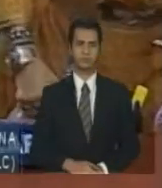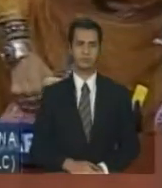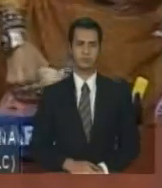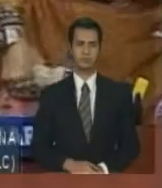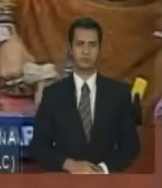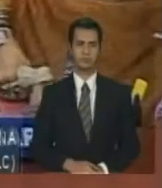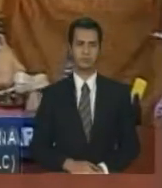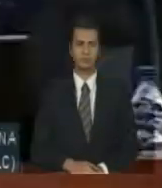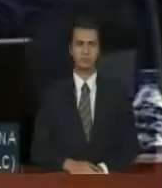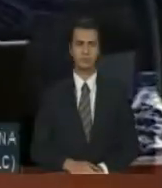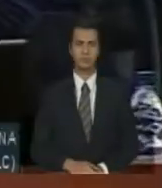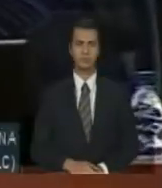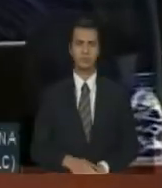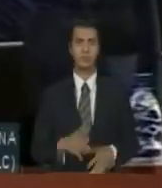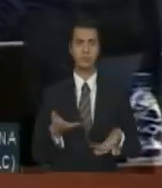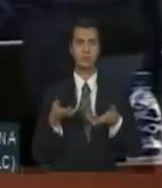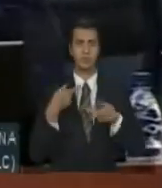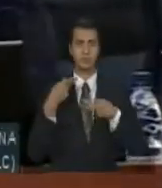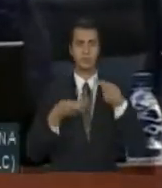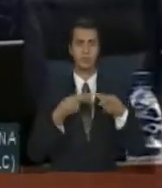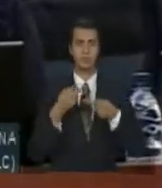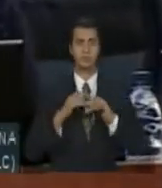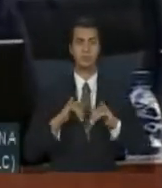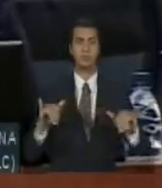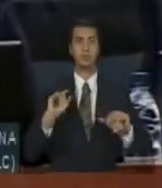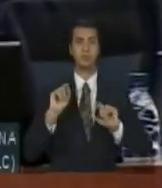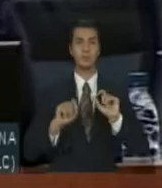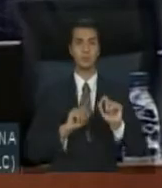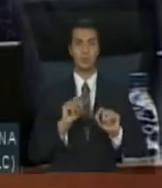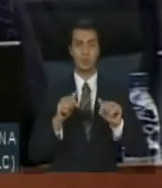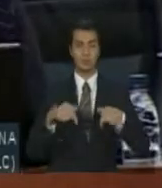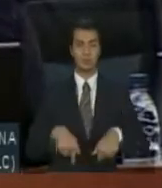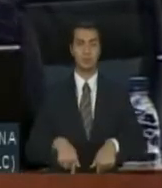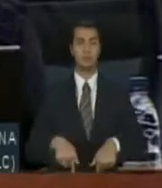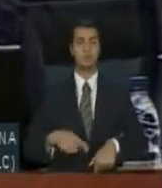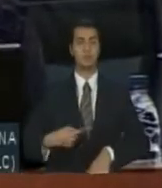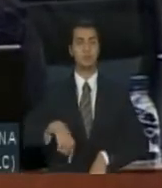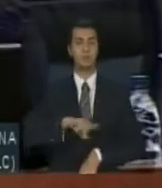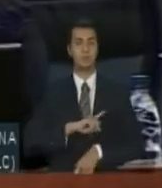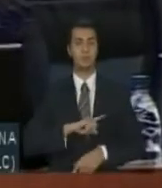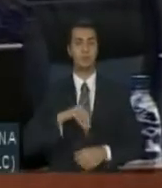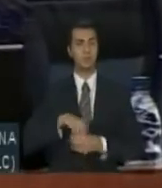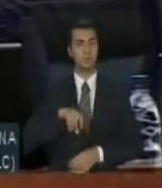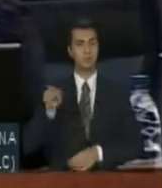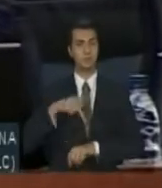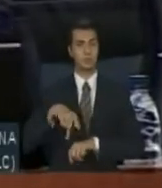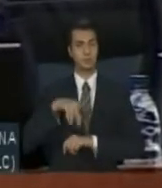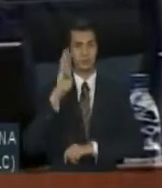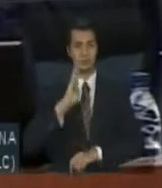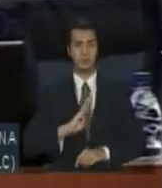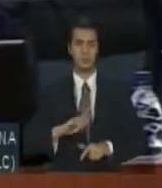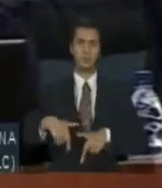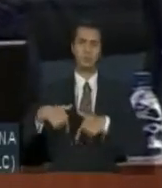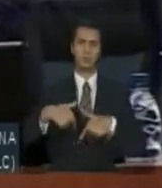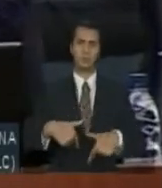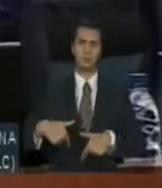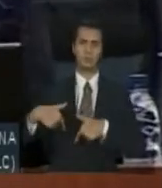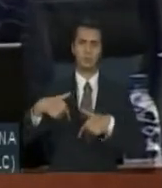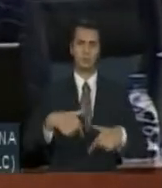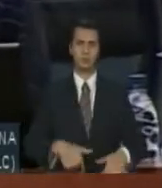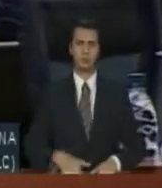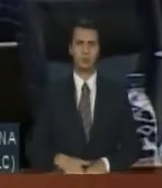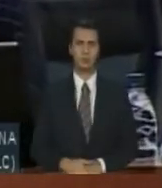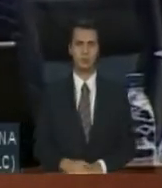e eu queria destacar esse aspecto aqui, por uma luta que se inicia não